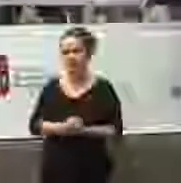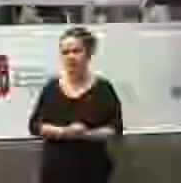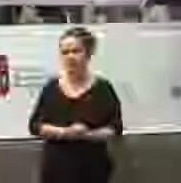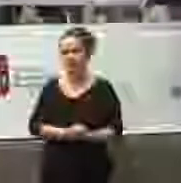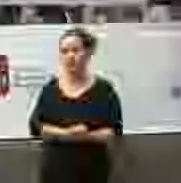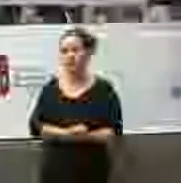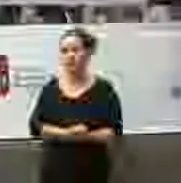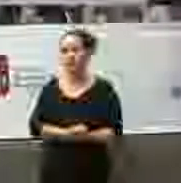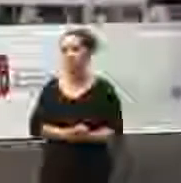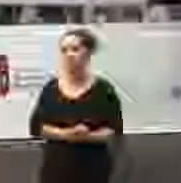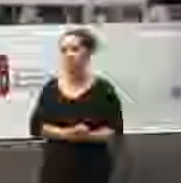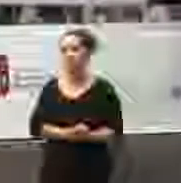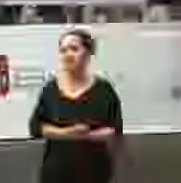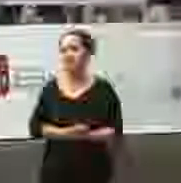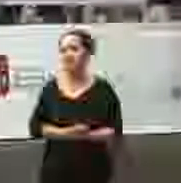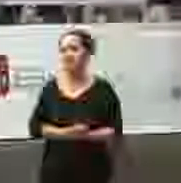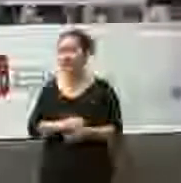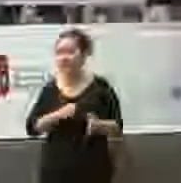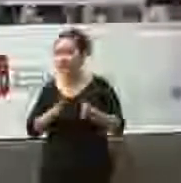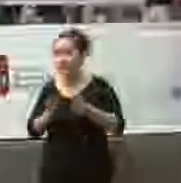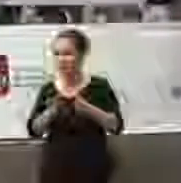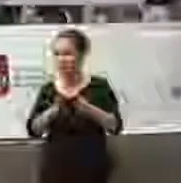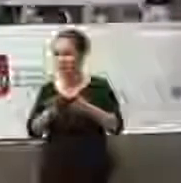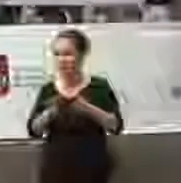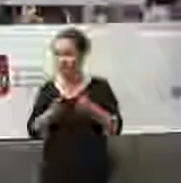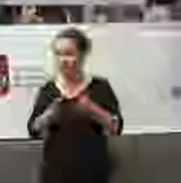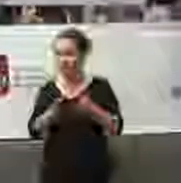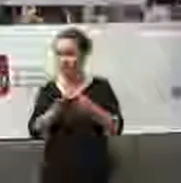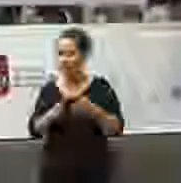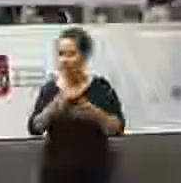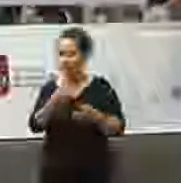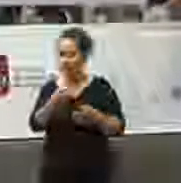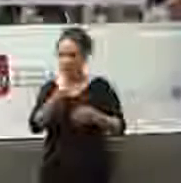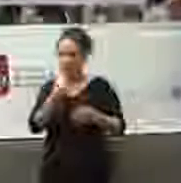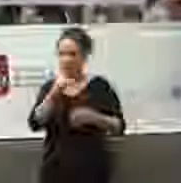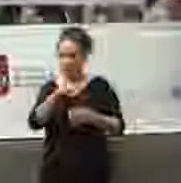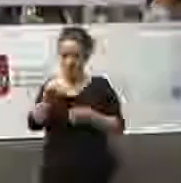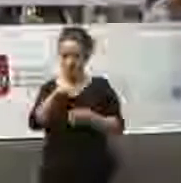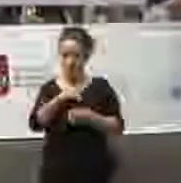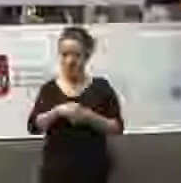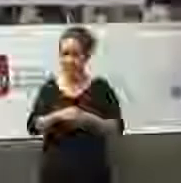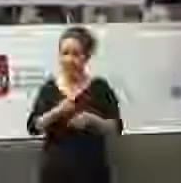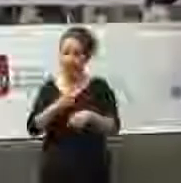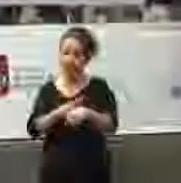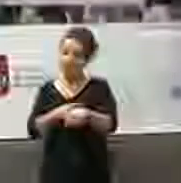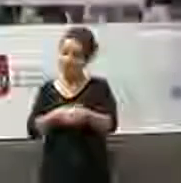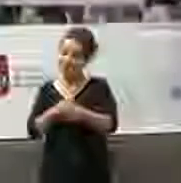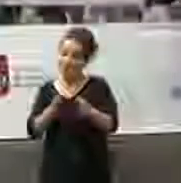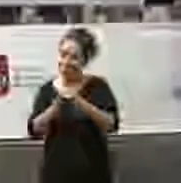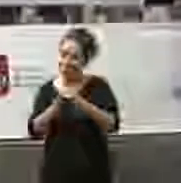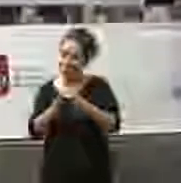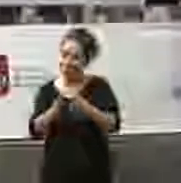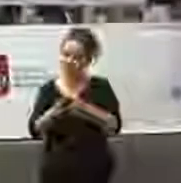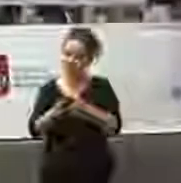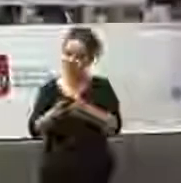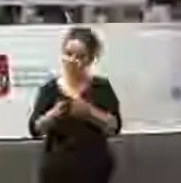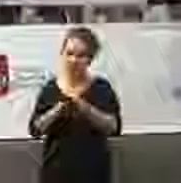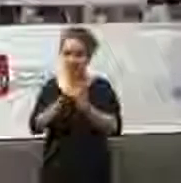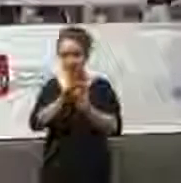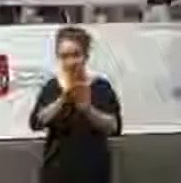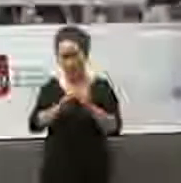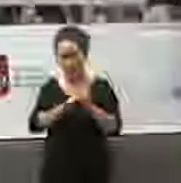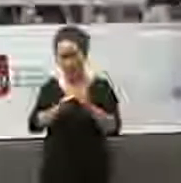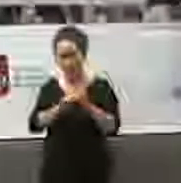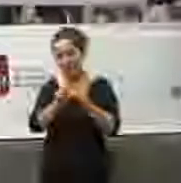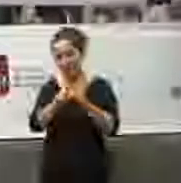o prazo é de 20 minutos como a gente está com a a programação um tanto